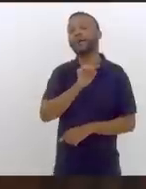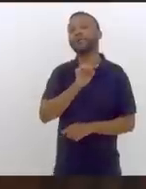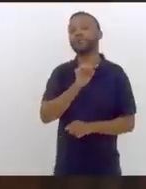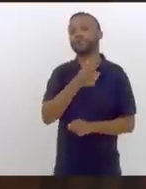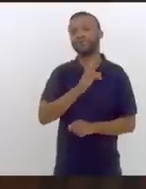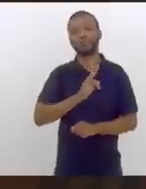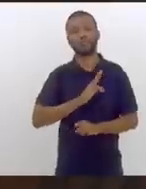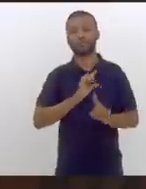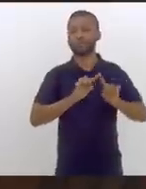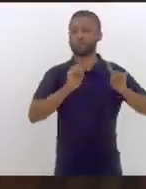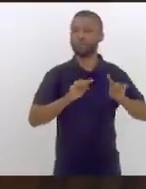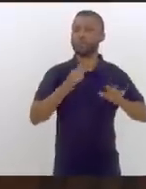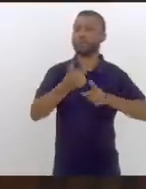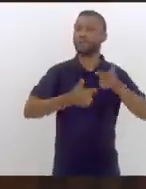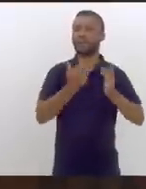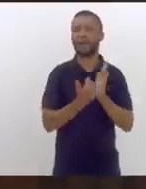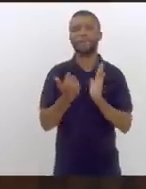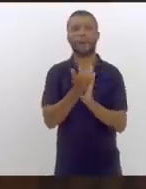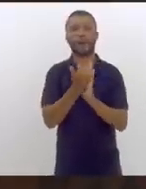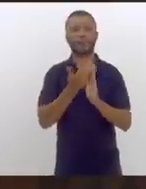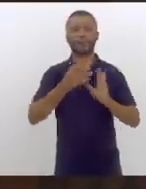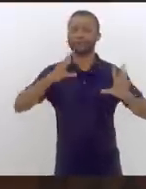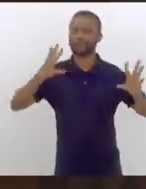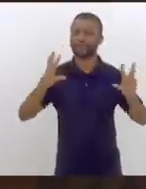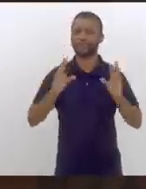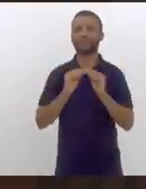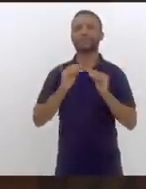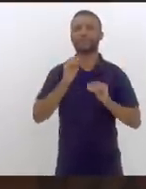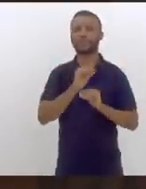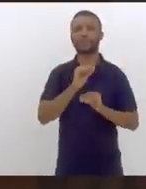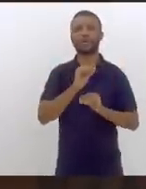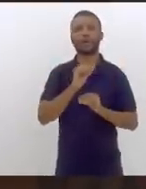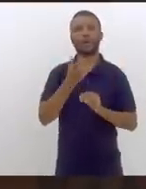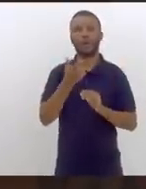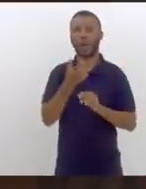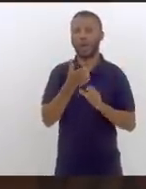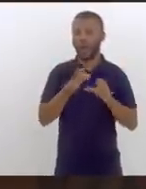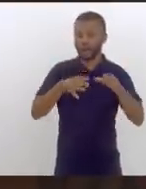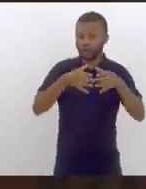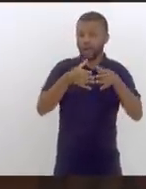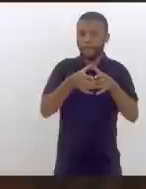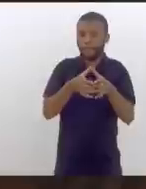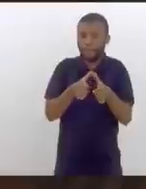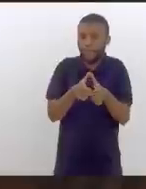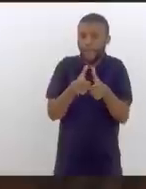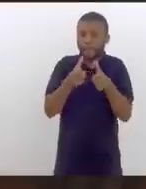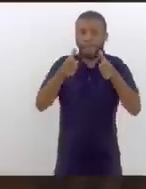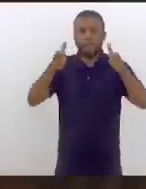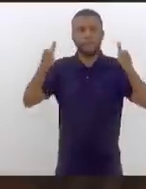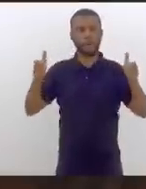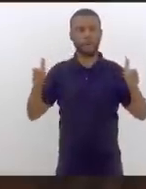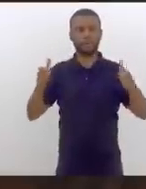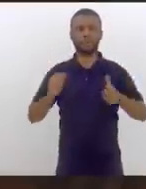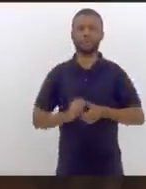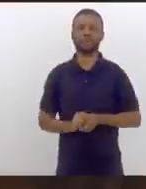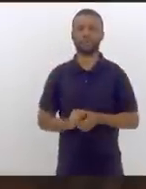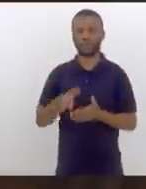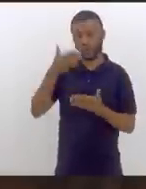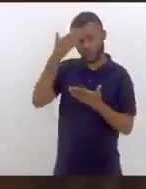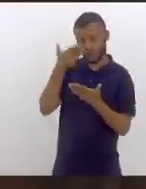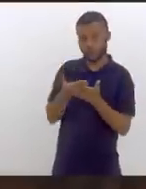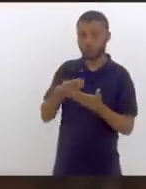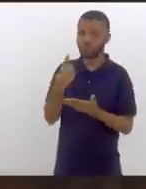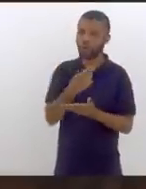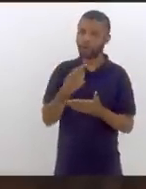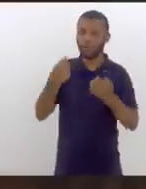Então automaticamente isso fez com que o efetivo aumentasse bem e aí eu acho que a gente tem que começar a ter um